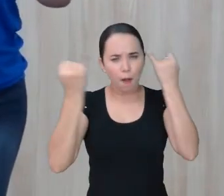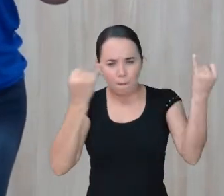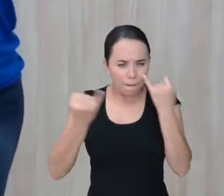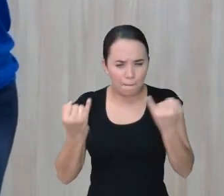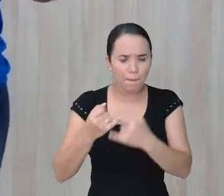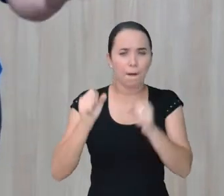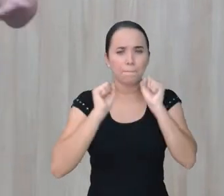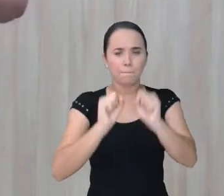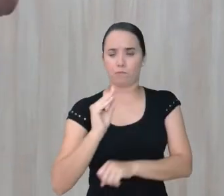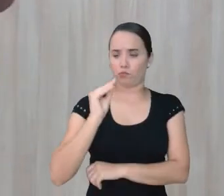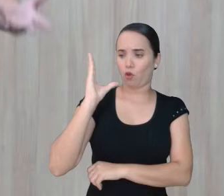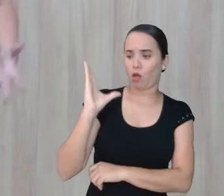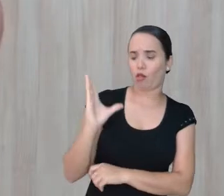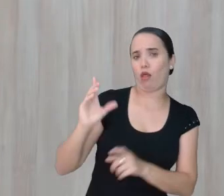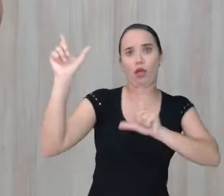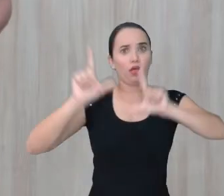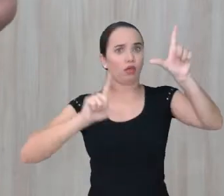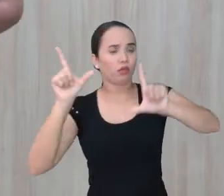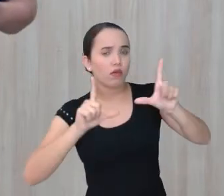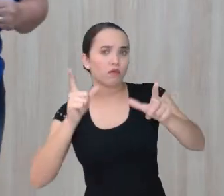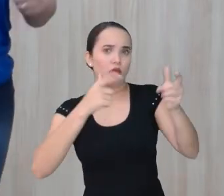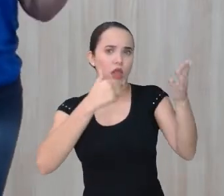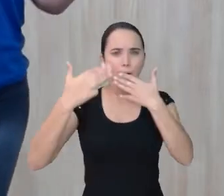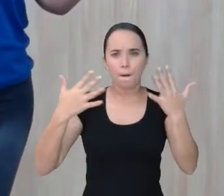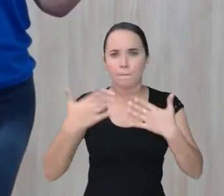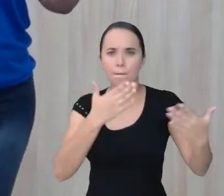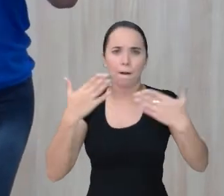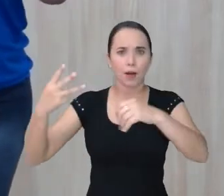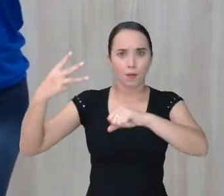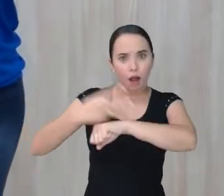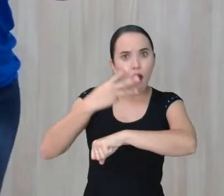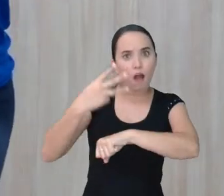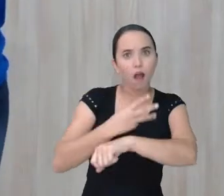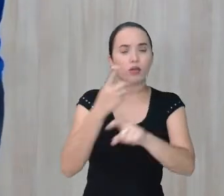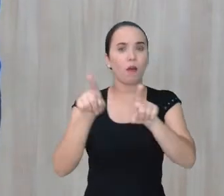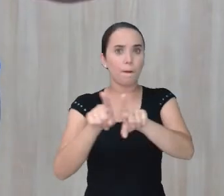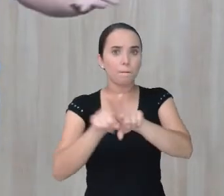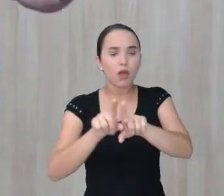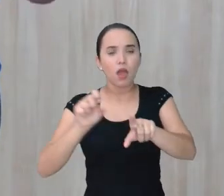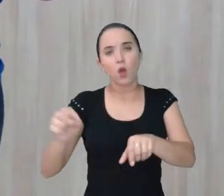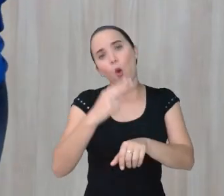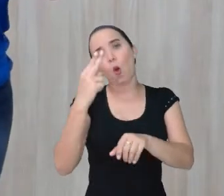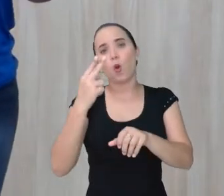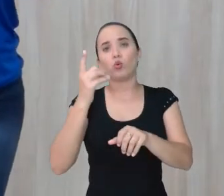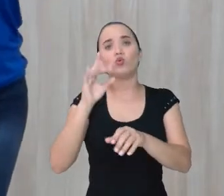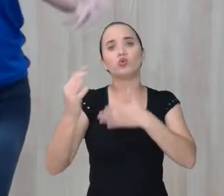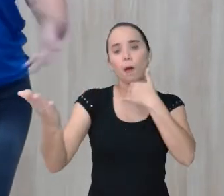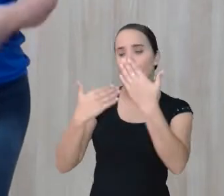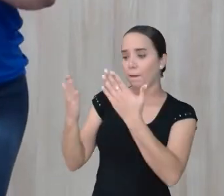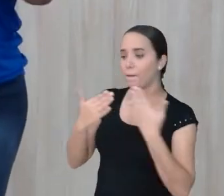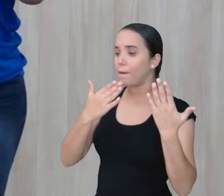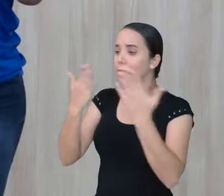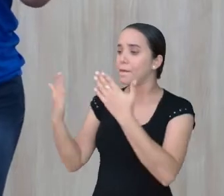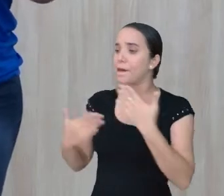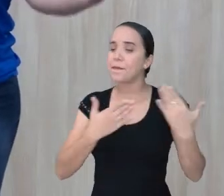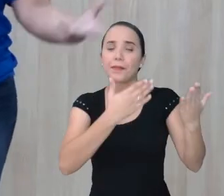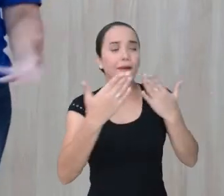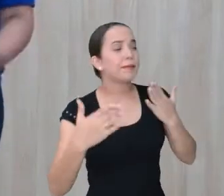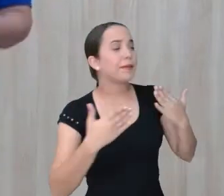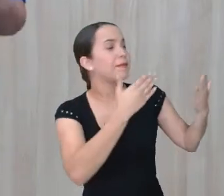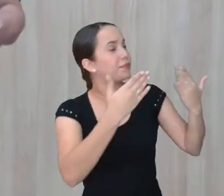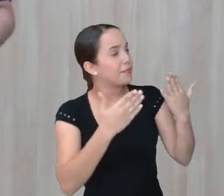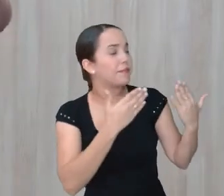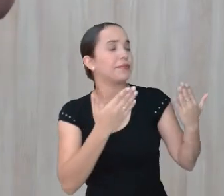carta, na conversa de um WhatsApp. Nem que seja falando com o outro, aquela notícia oral que a gente gosta tanto